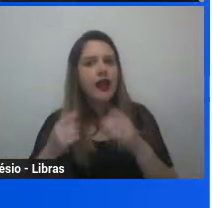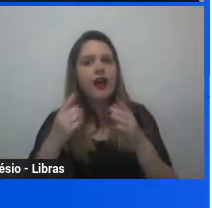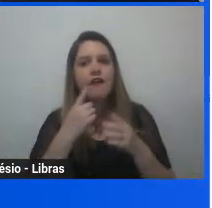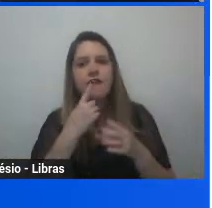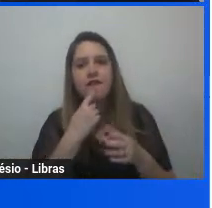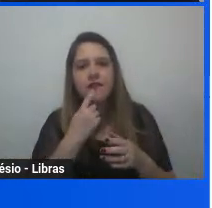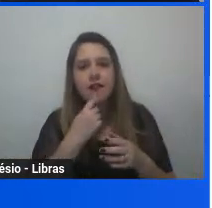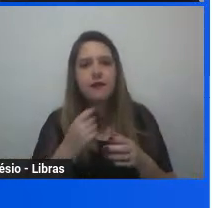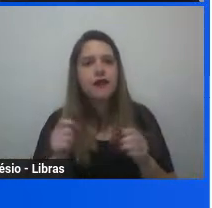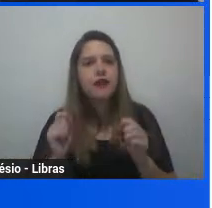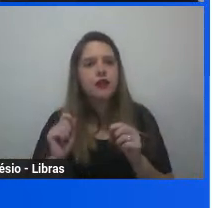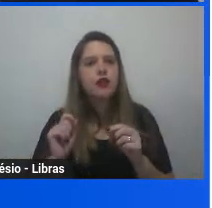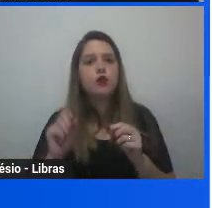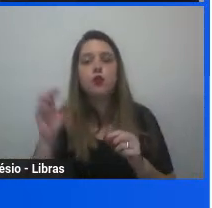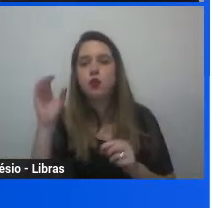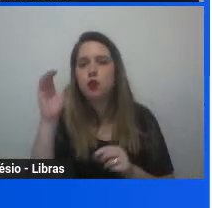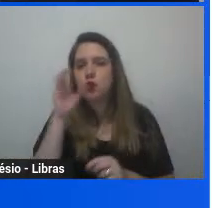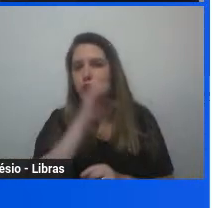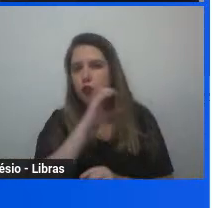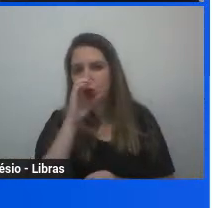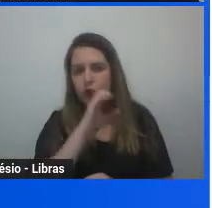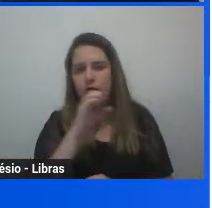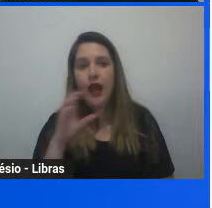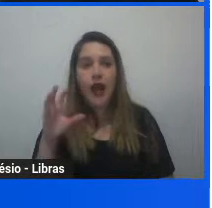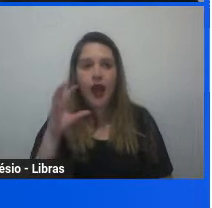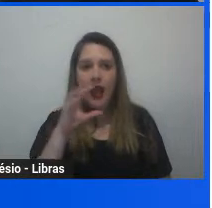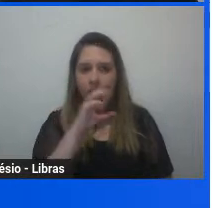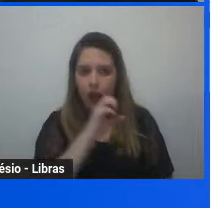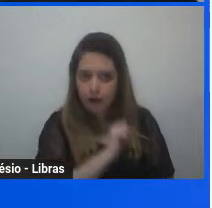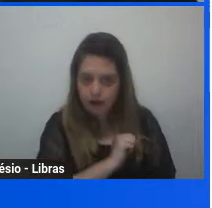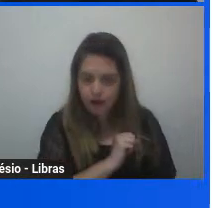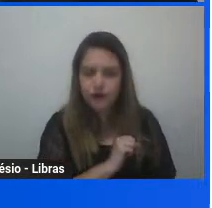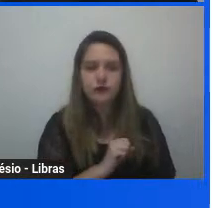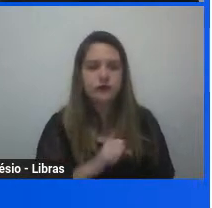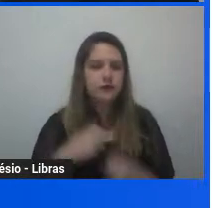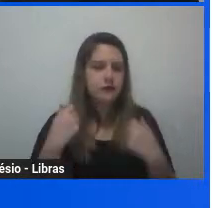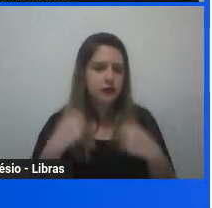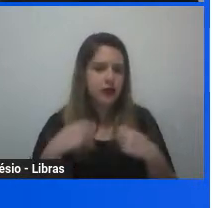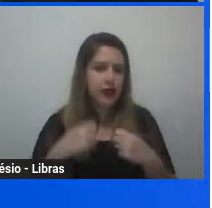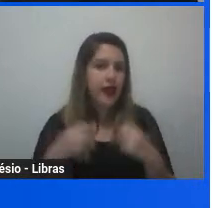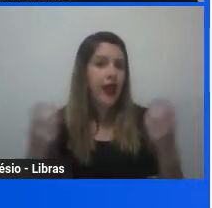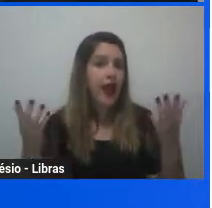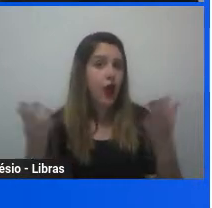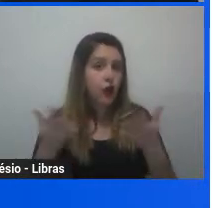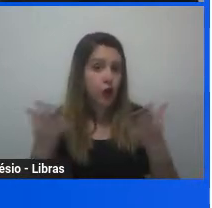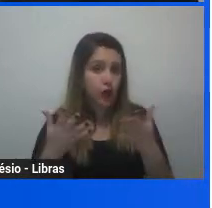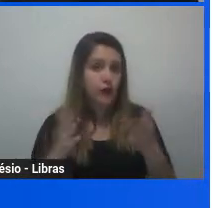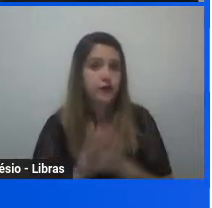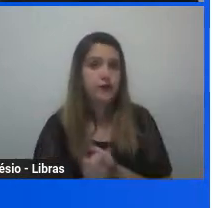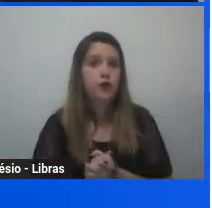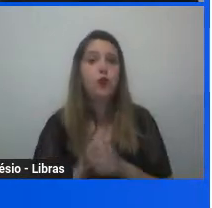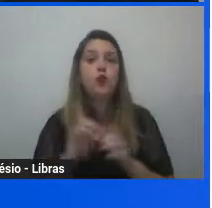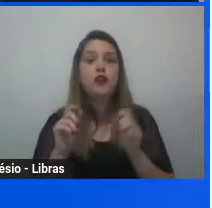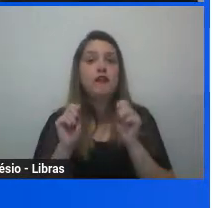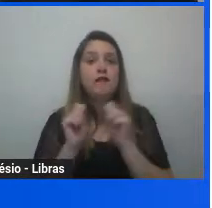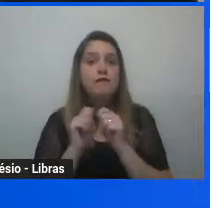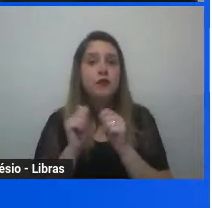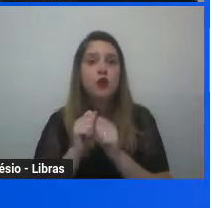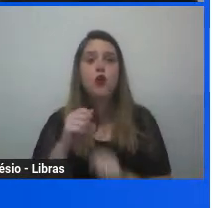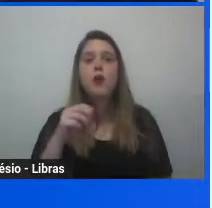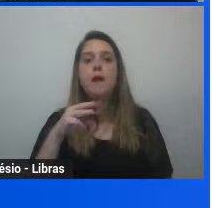maneira urgente e emergente. Nós precisamos atendê-lo agora. O que eu faço? Manobra